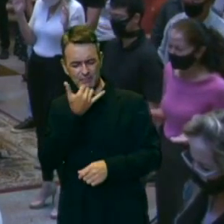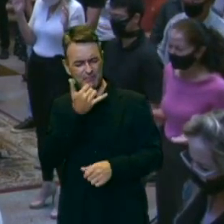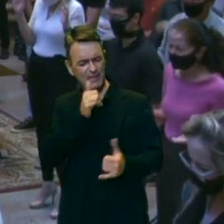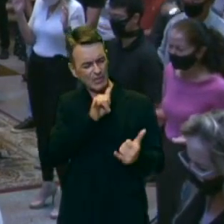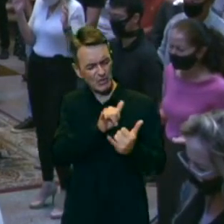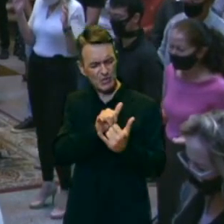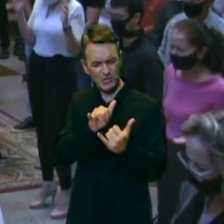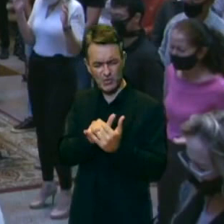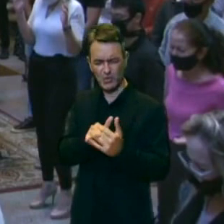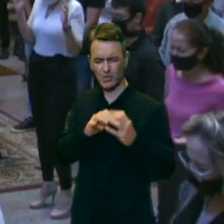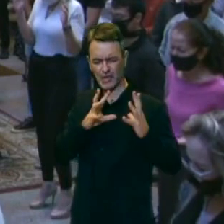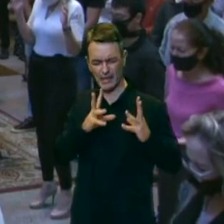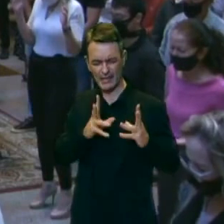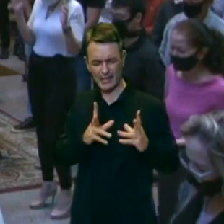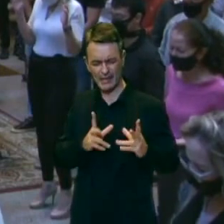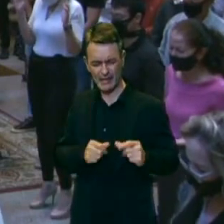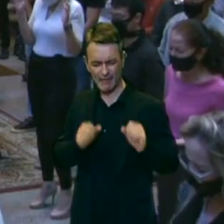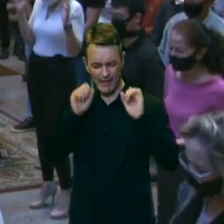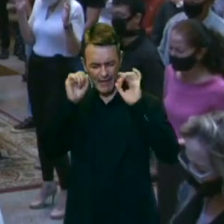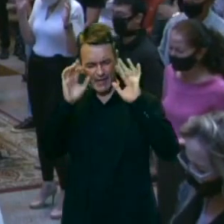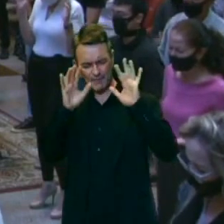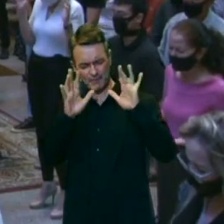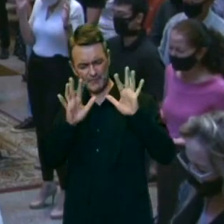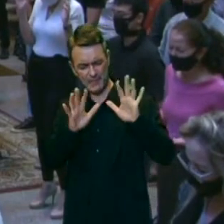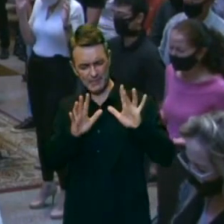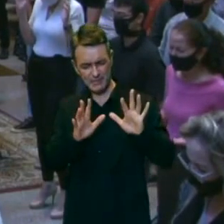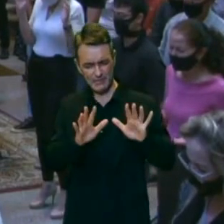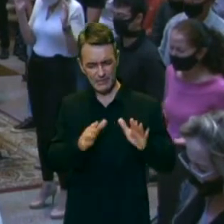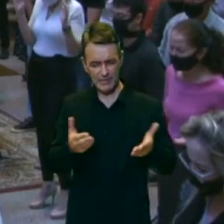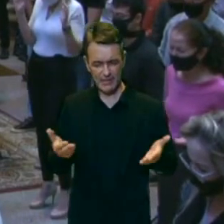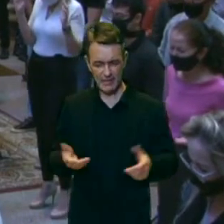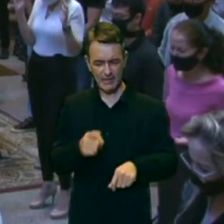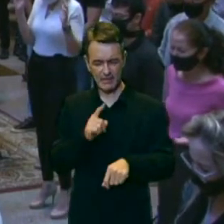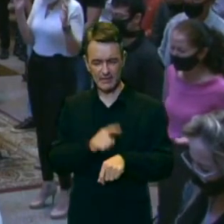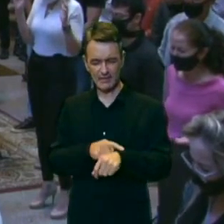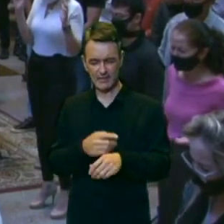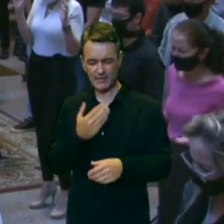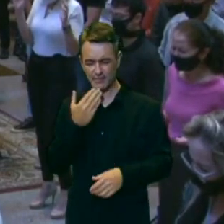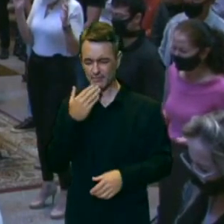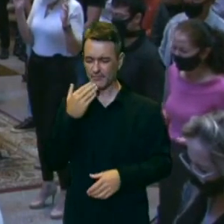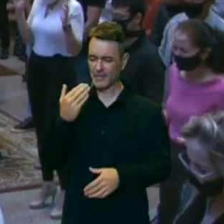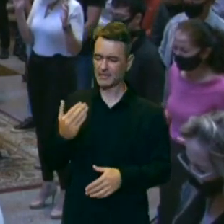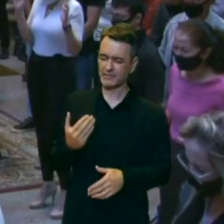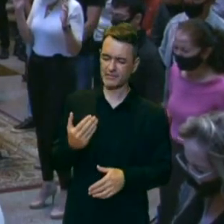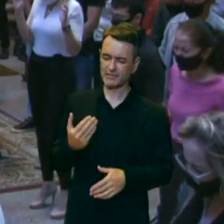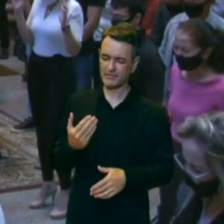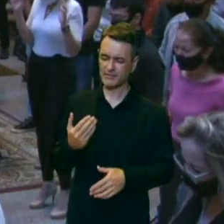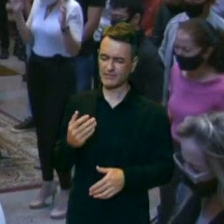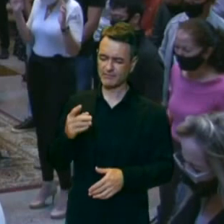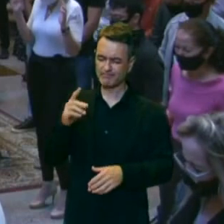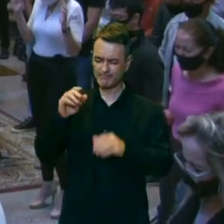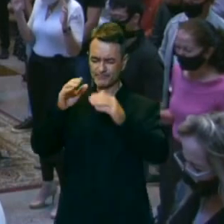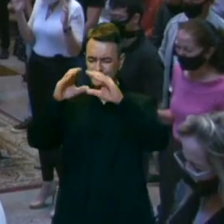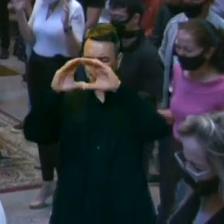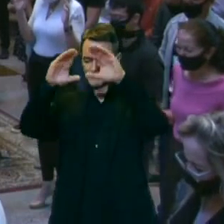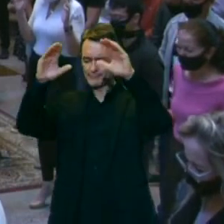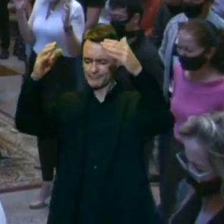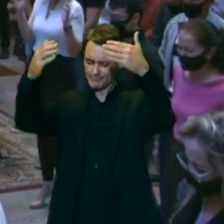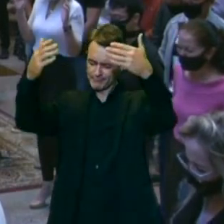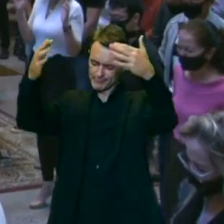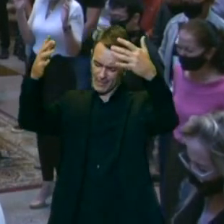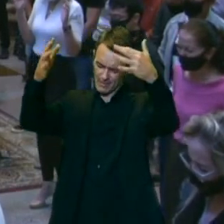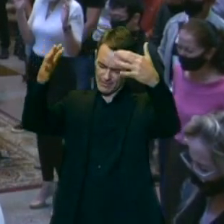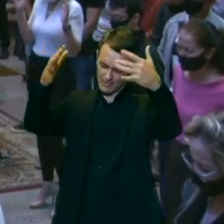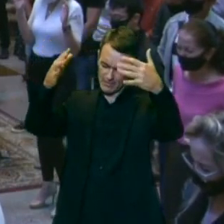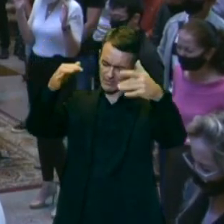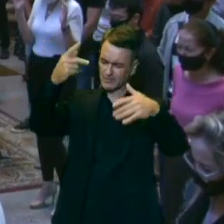lava, purifica, abençoa. E nessa hora, Pai, eu quero te pedir: abre as janelas dos céus agora e começa a derramar